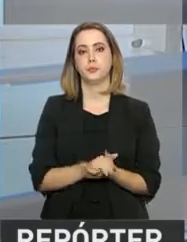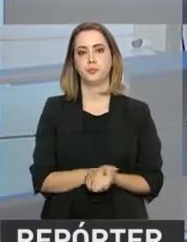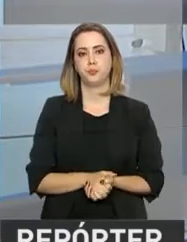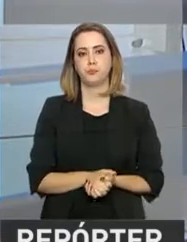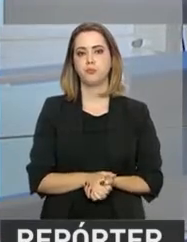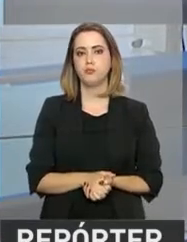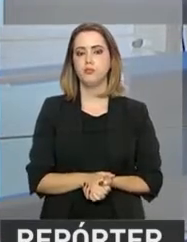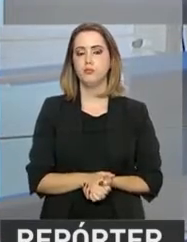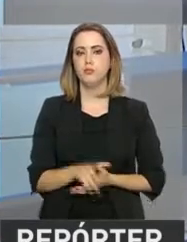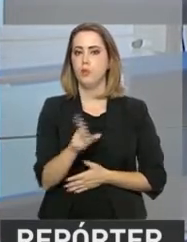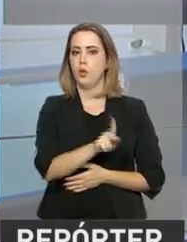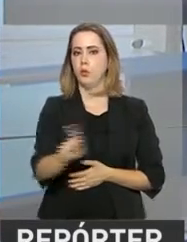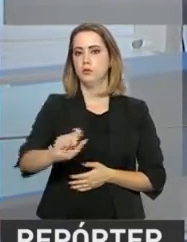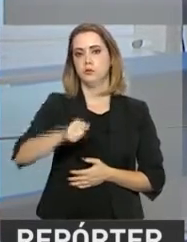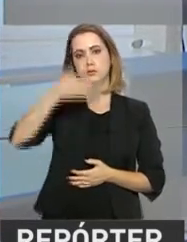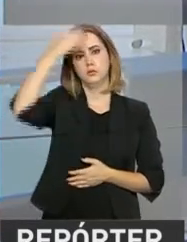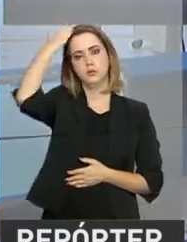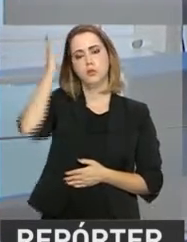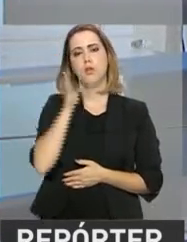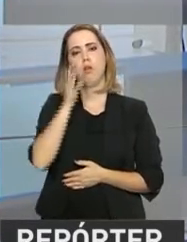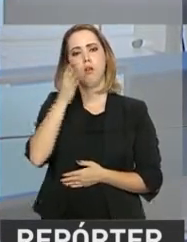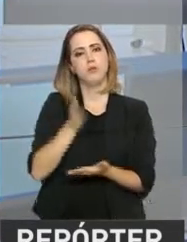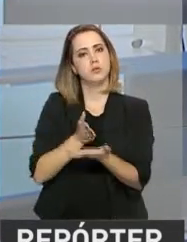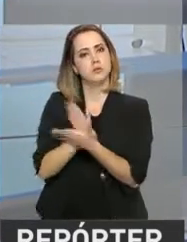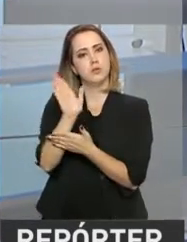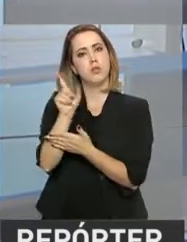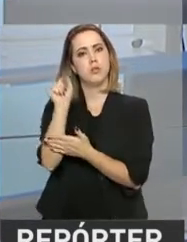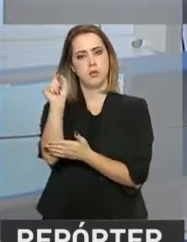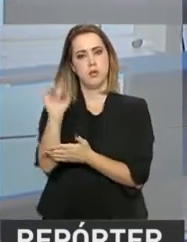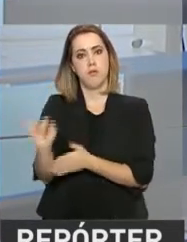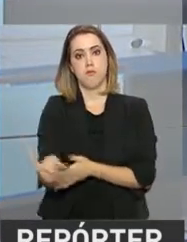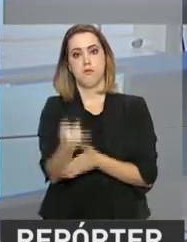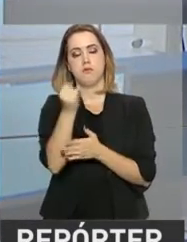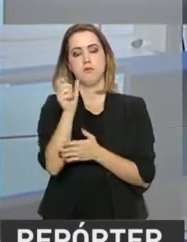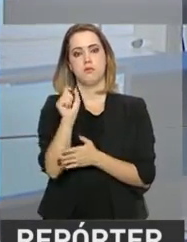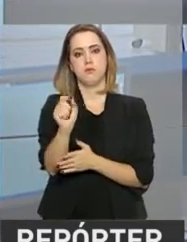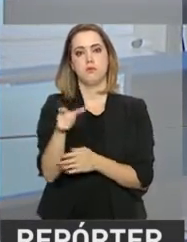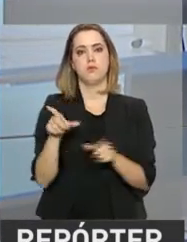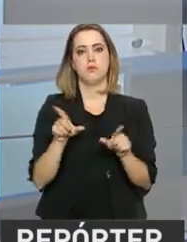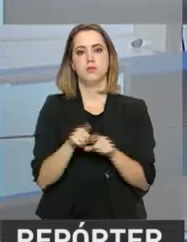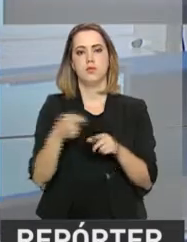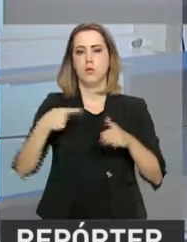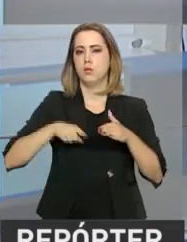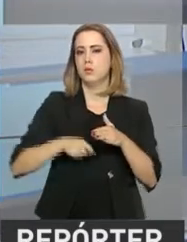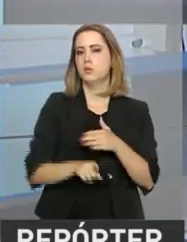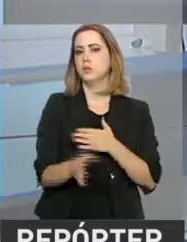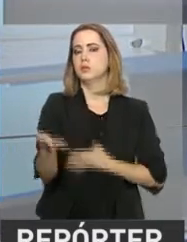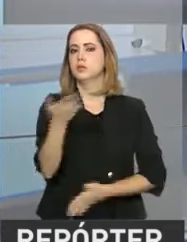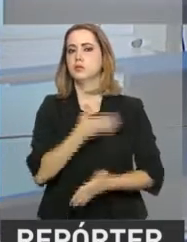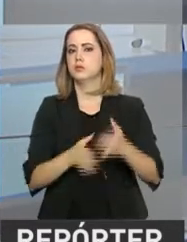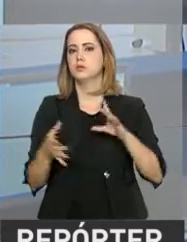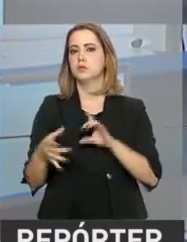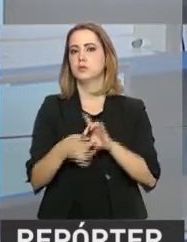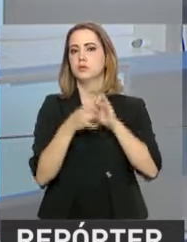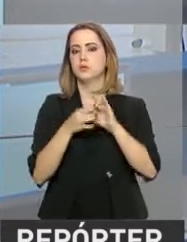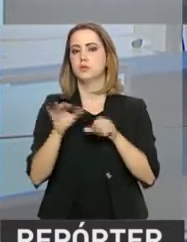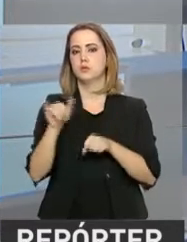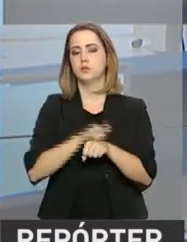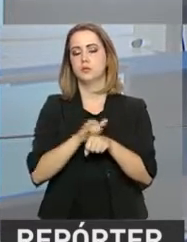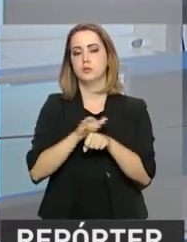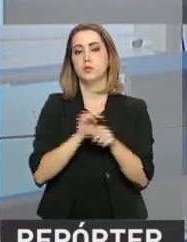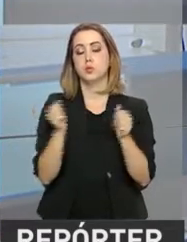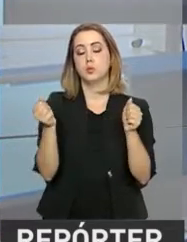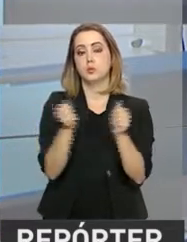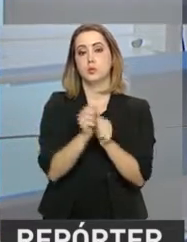presidente Michel Temer vai aproveitar a viagem que faz para participar da cúpula do BRICS para aprofundar a parceria estratégica do Brasil com a